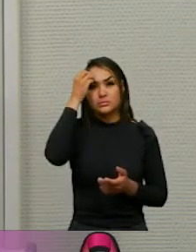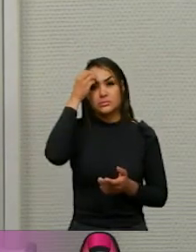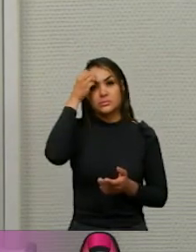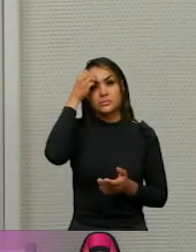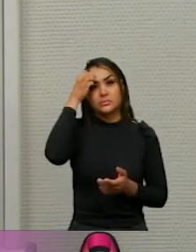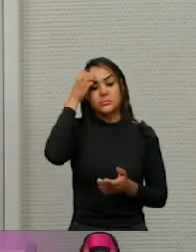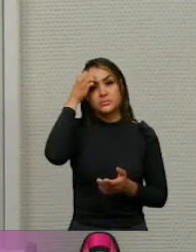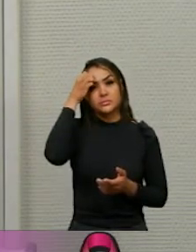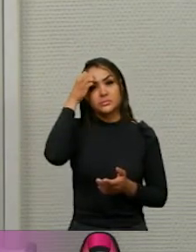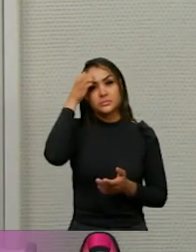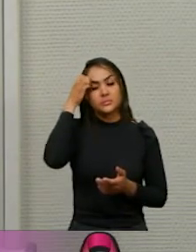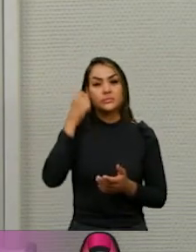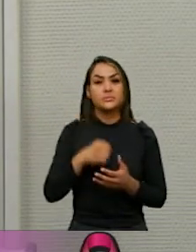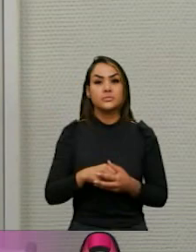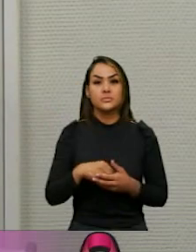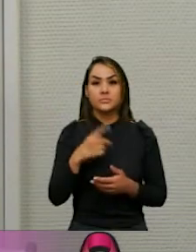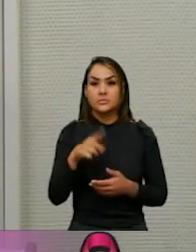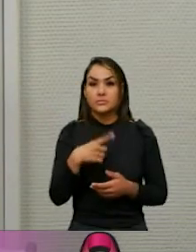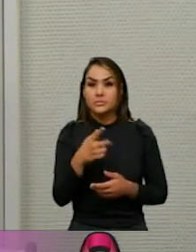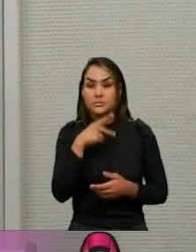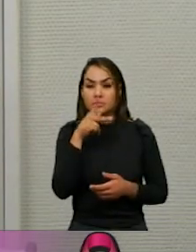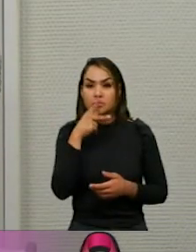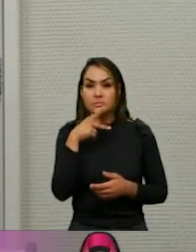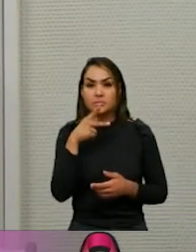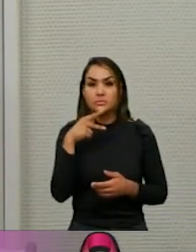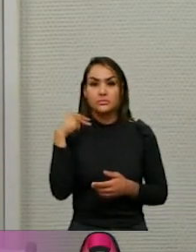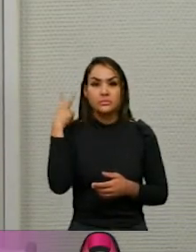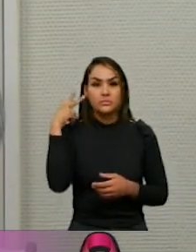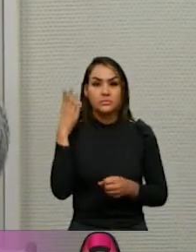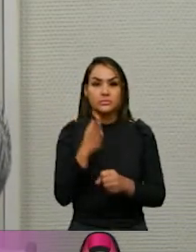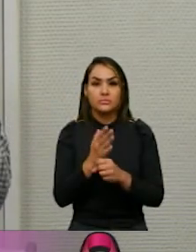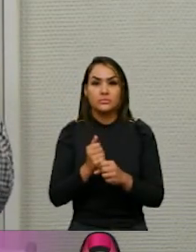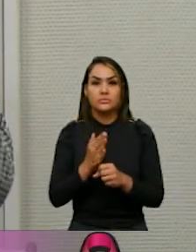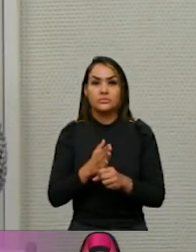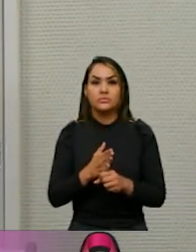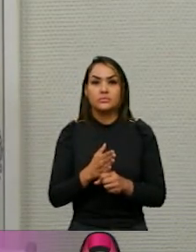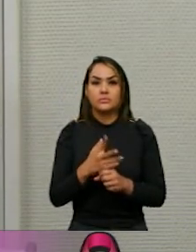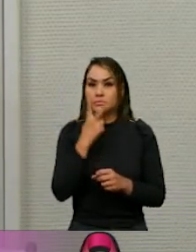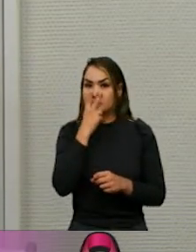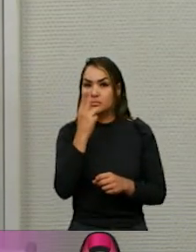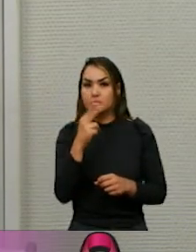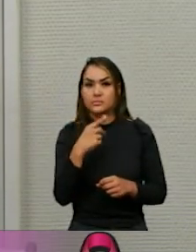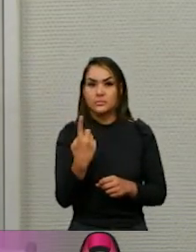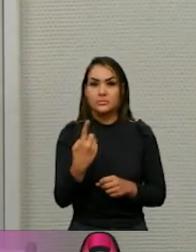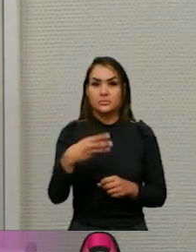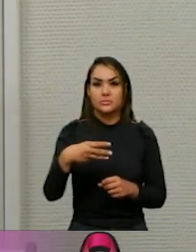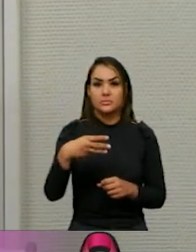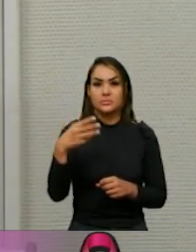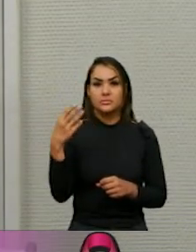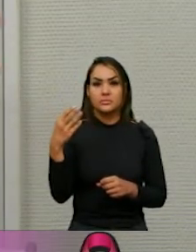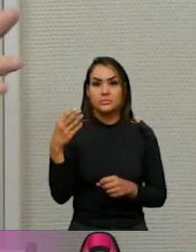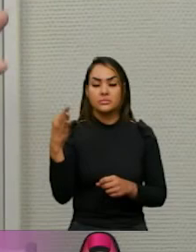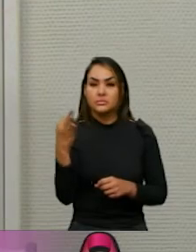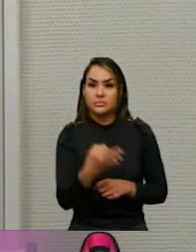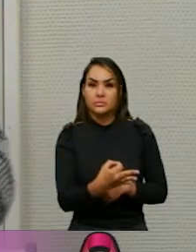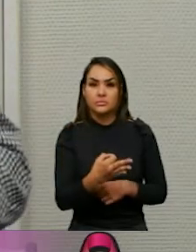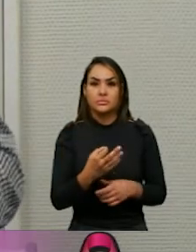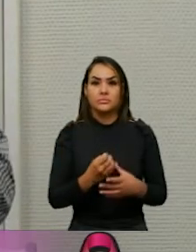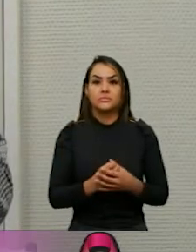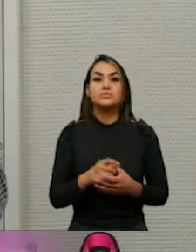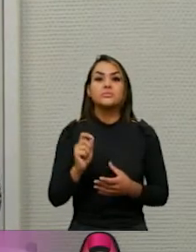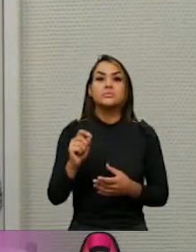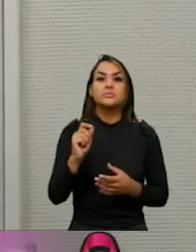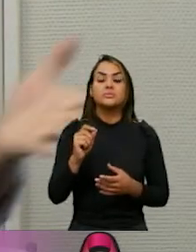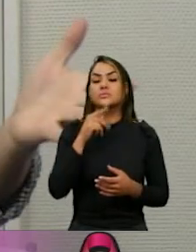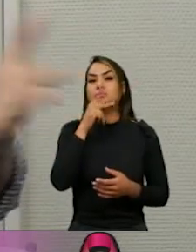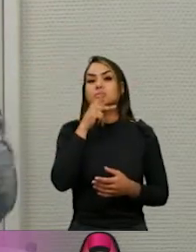Para mim, não, o senhor passou para o Gilberto veio e falou para mim, o Jaime mandou falar para você que é 13 mais 3. Eu falei, beleza, e quem falou isso para ele? O Papa, o Elvis Presley, tem que estar